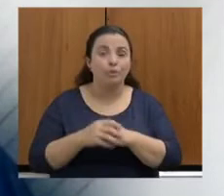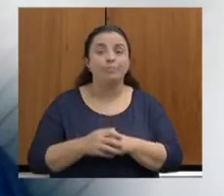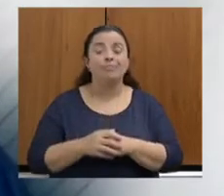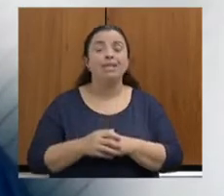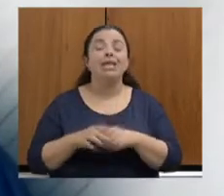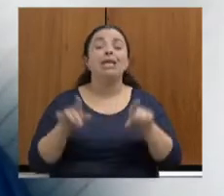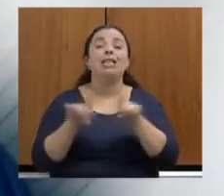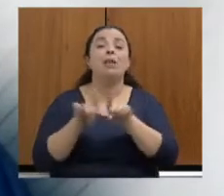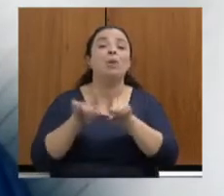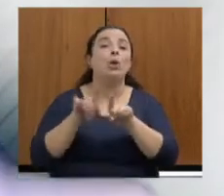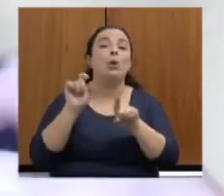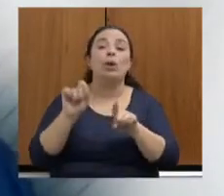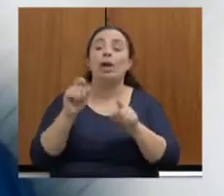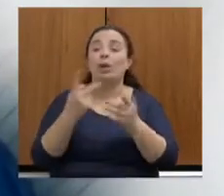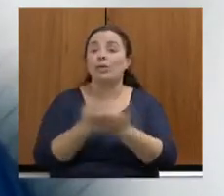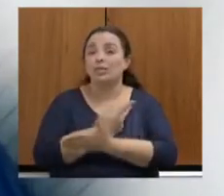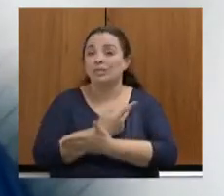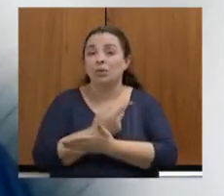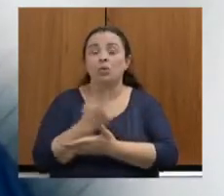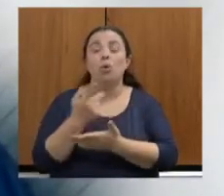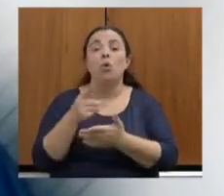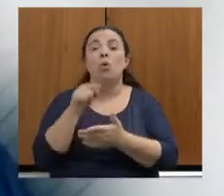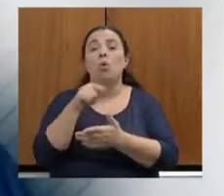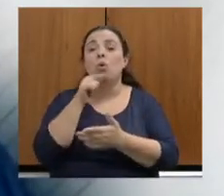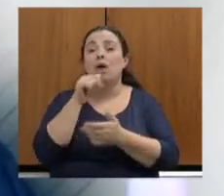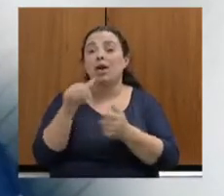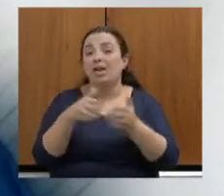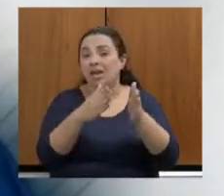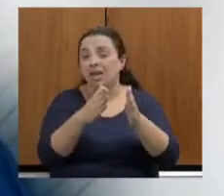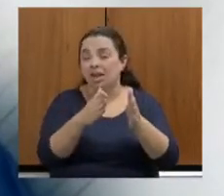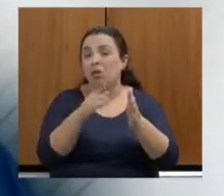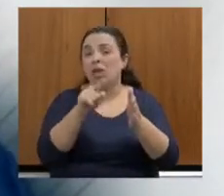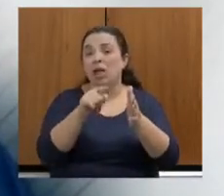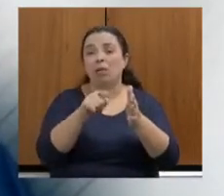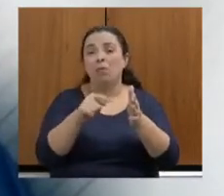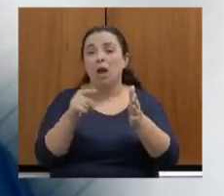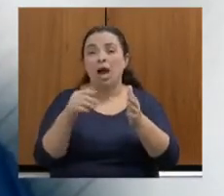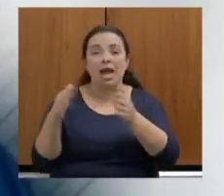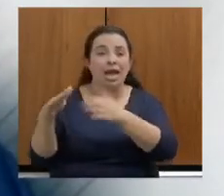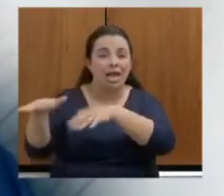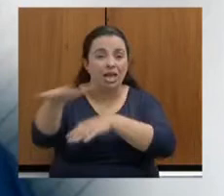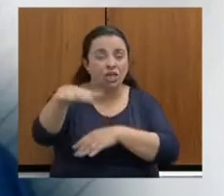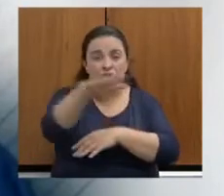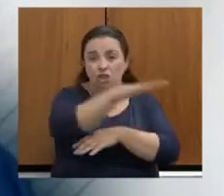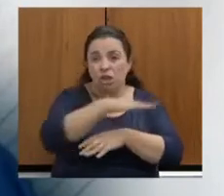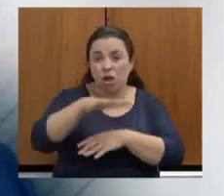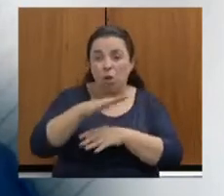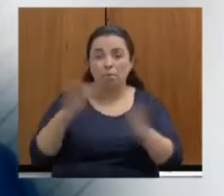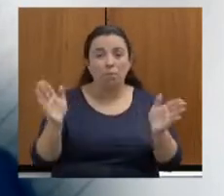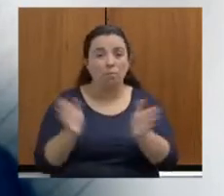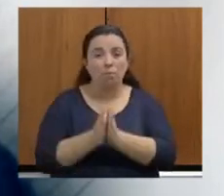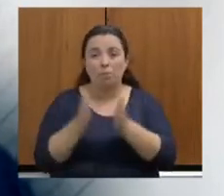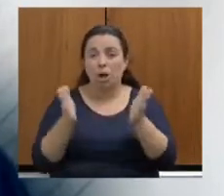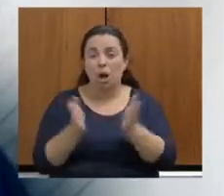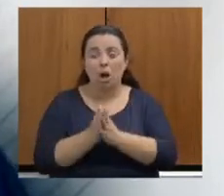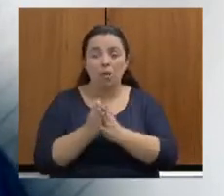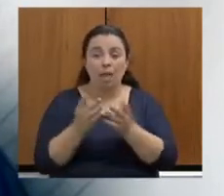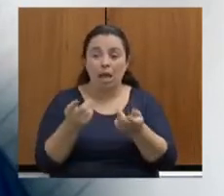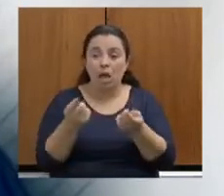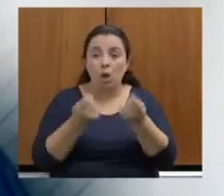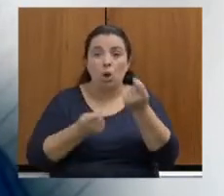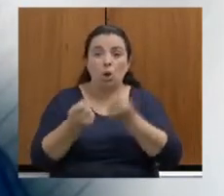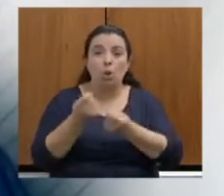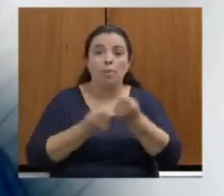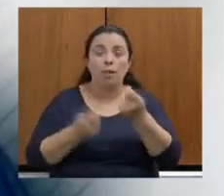do bar do Rio 12 é dificuldades financeiras pela diminuição Econômica é nessa região do Espírito Santo